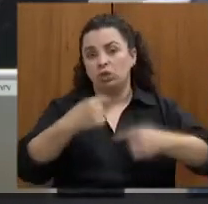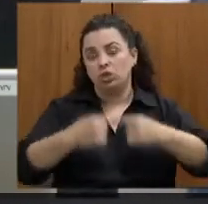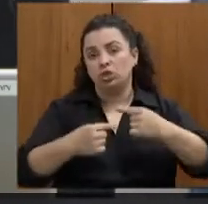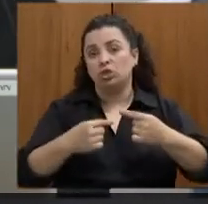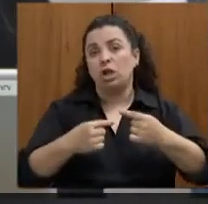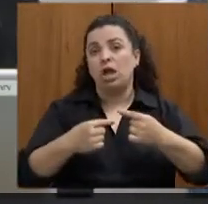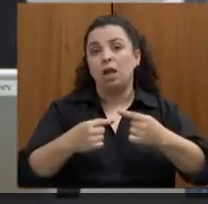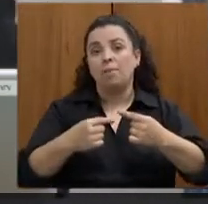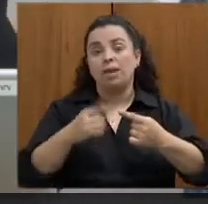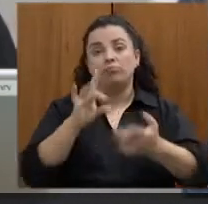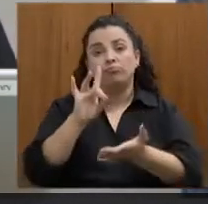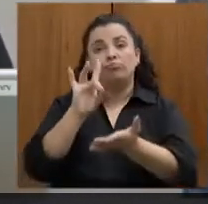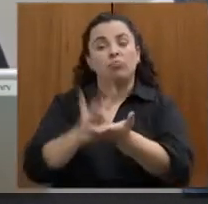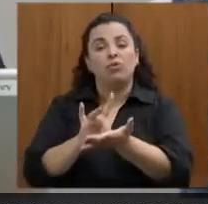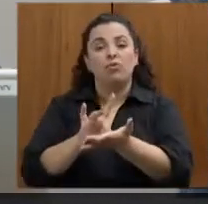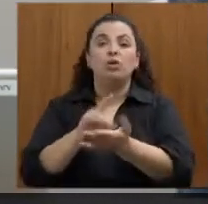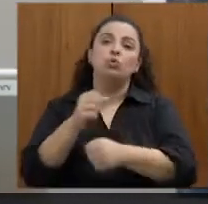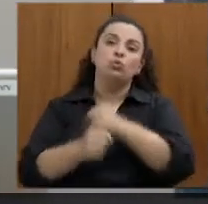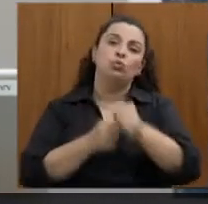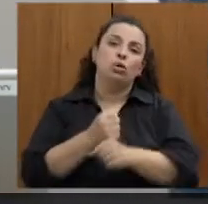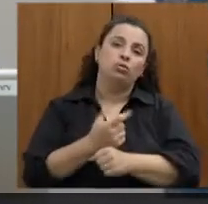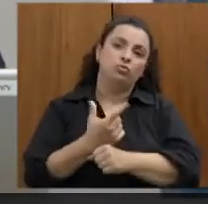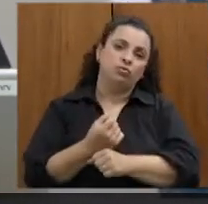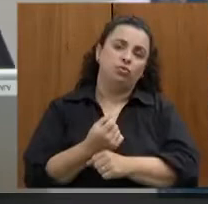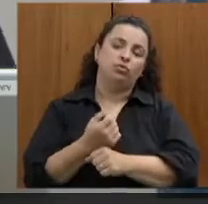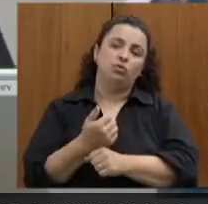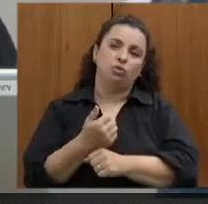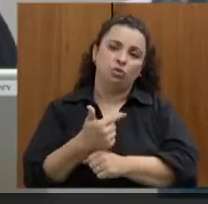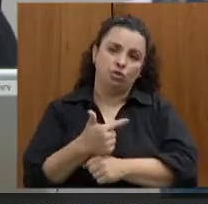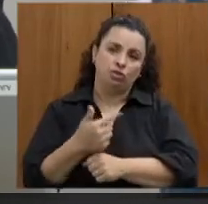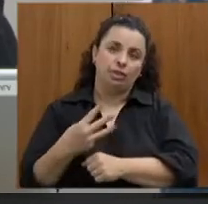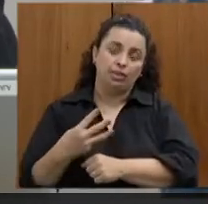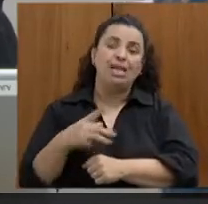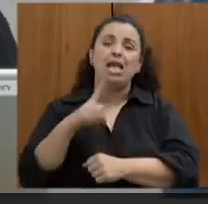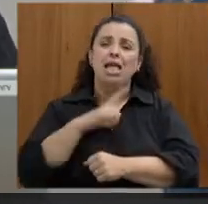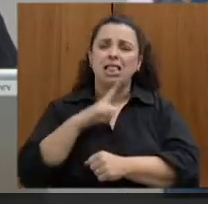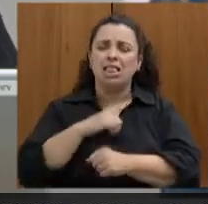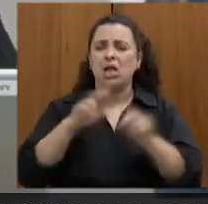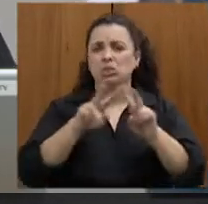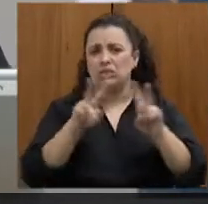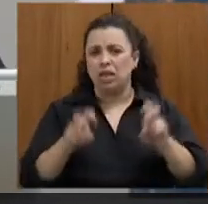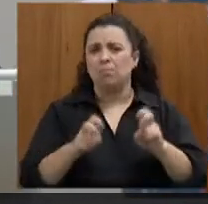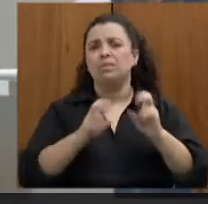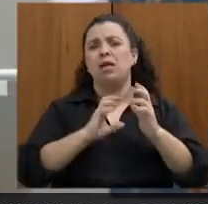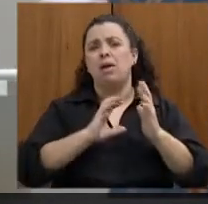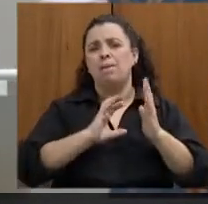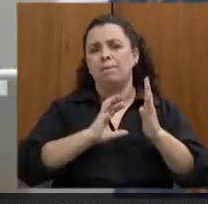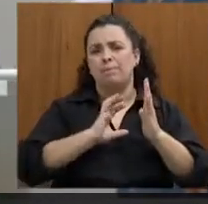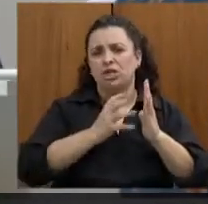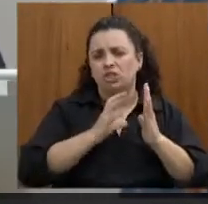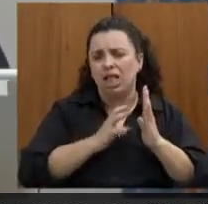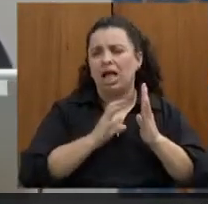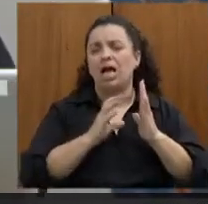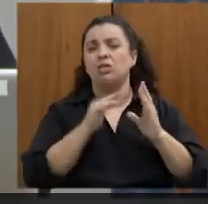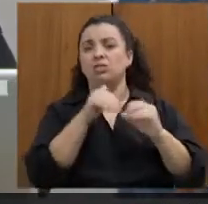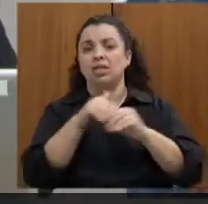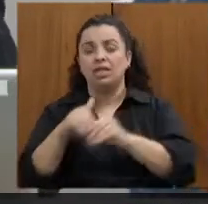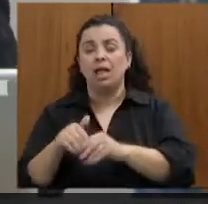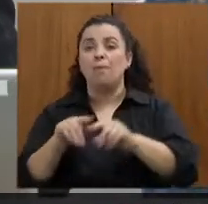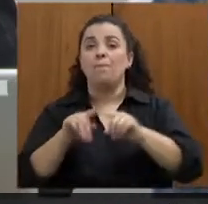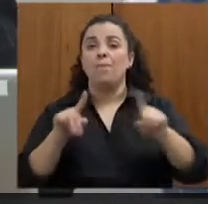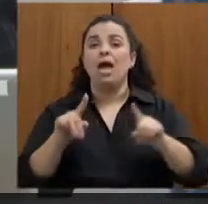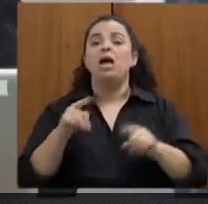2023. Então, independente das questões políticas partidárias, eleitorais, é importante que, enquanto gestores,